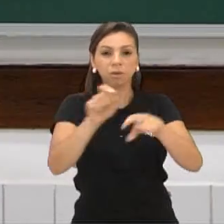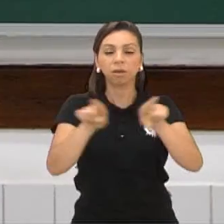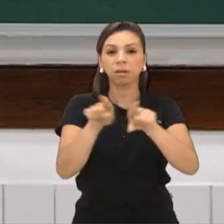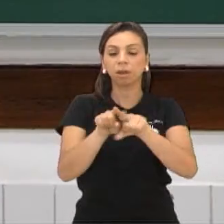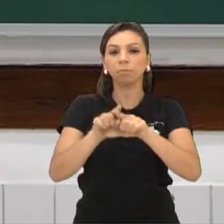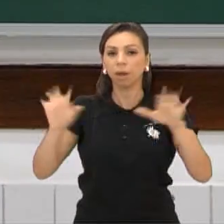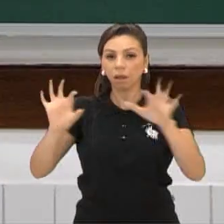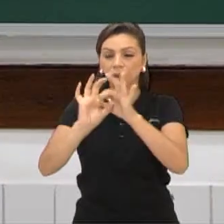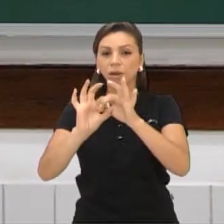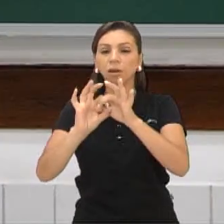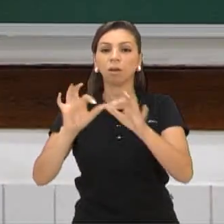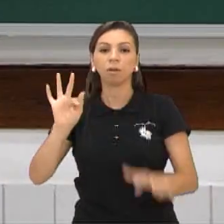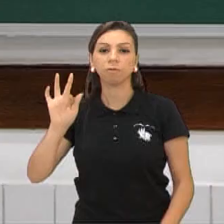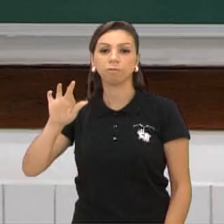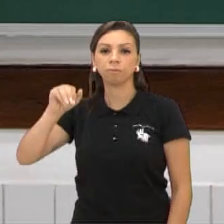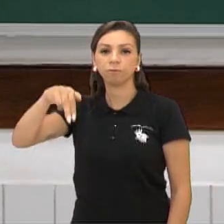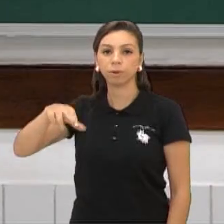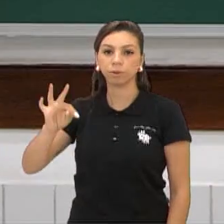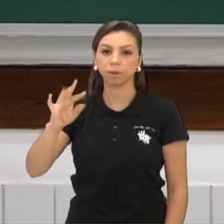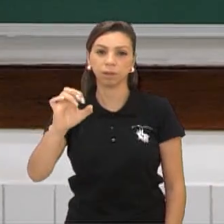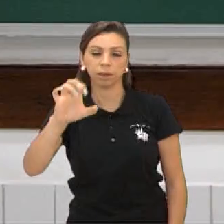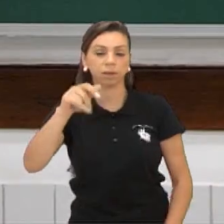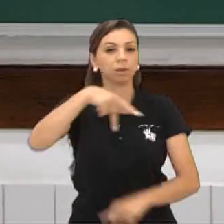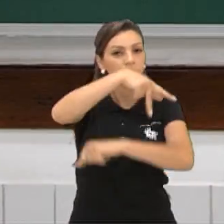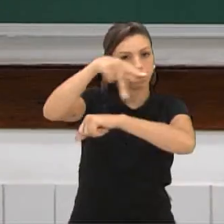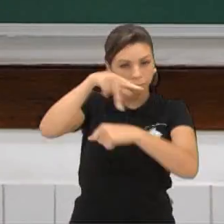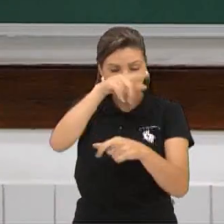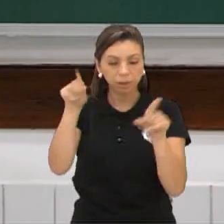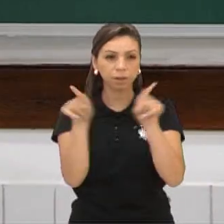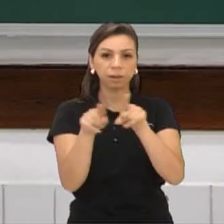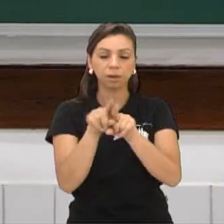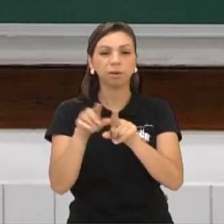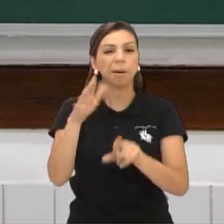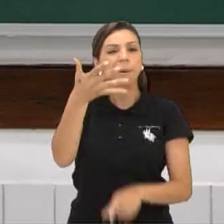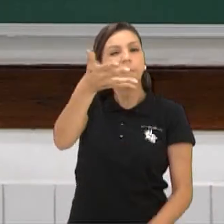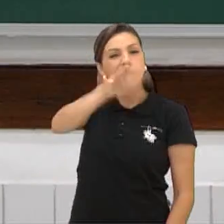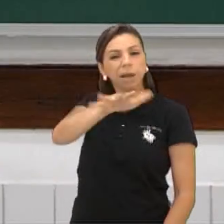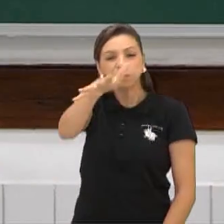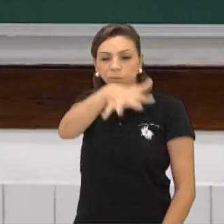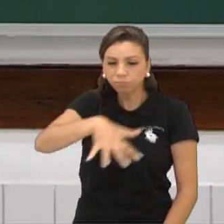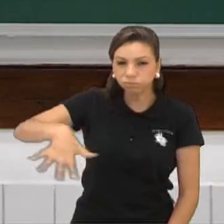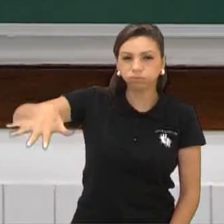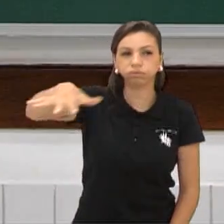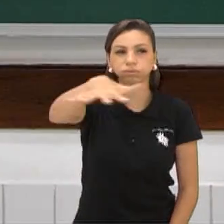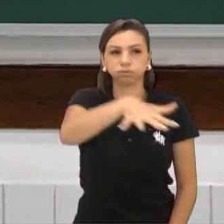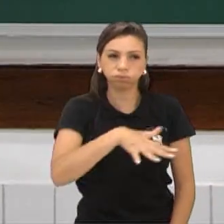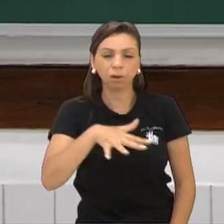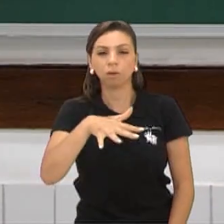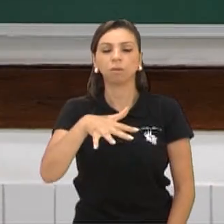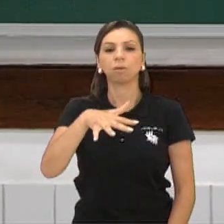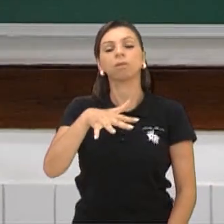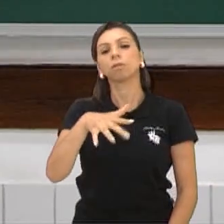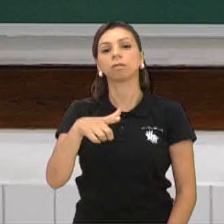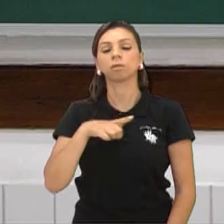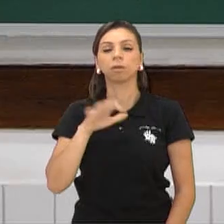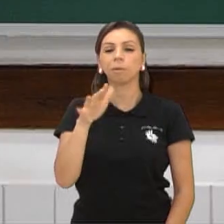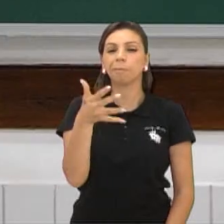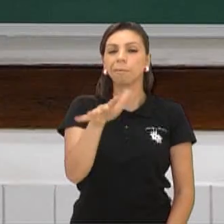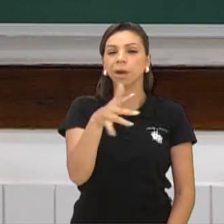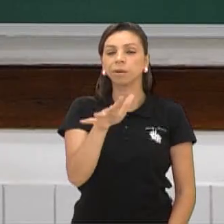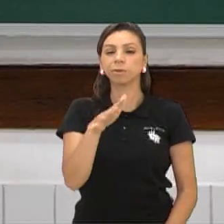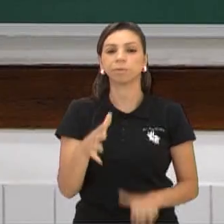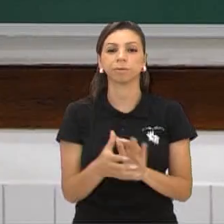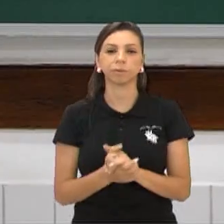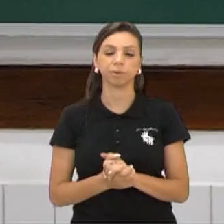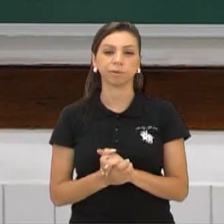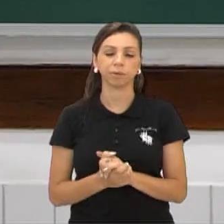fronteiras com os países, nós temos uma superfície que equivale a 2/3 do território nacional. Tem mais ou menos, a